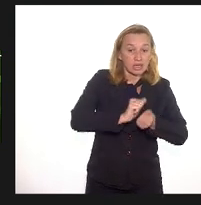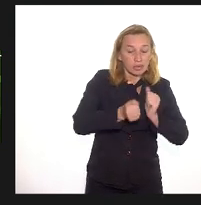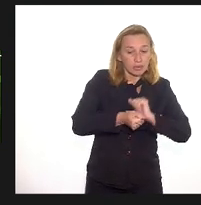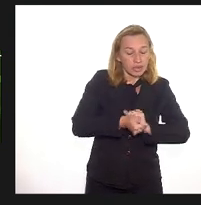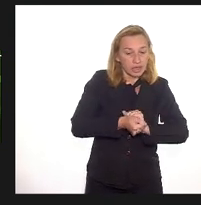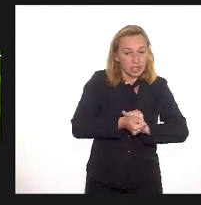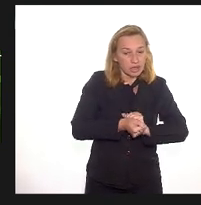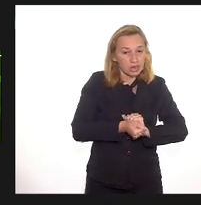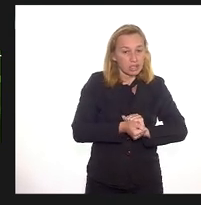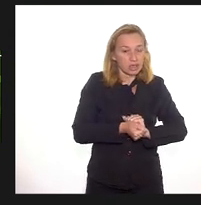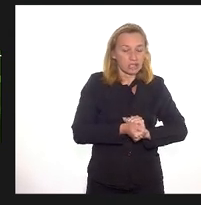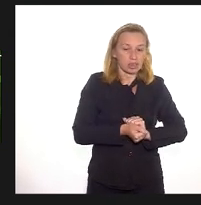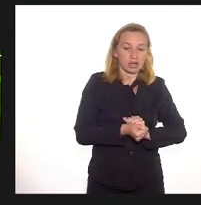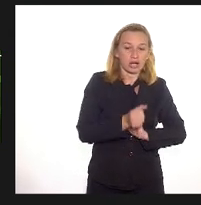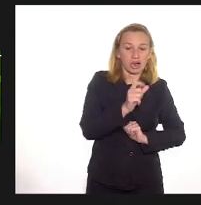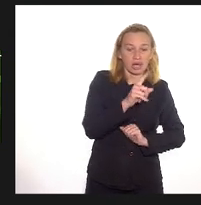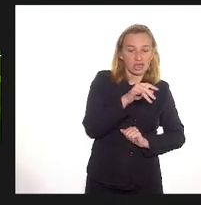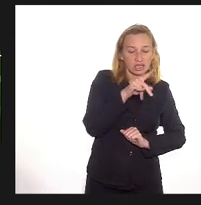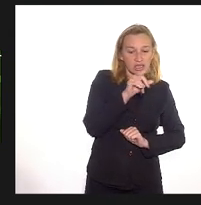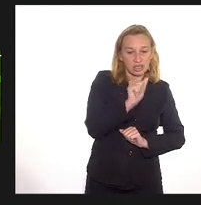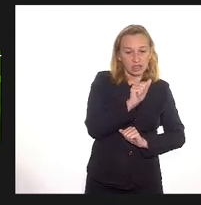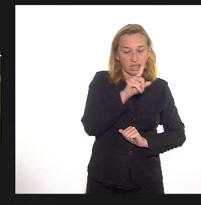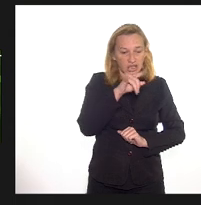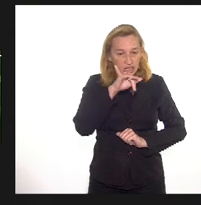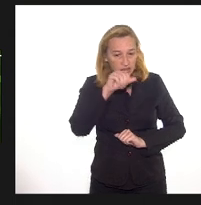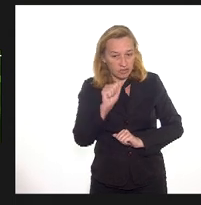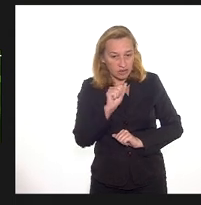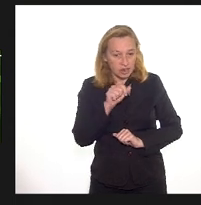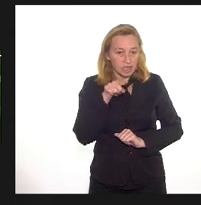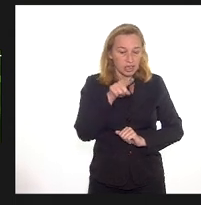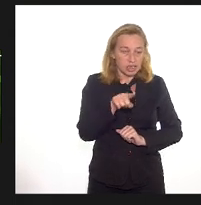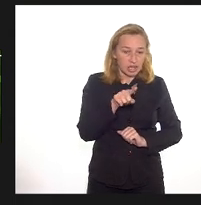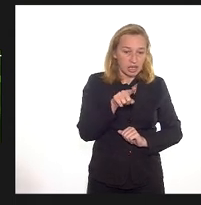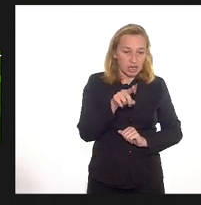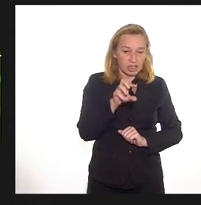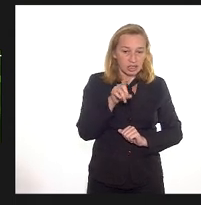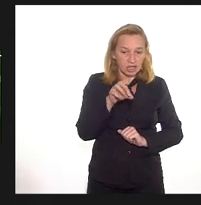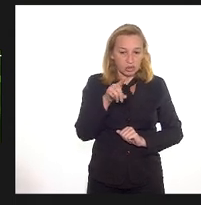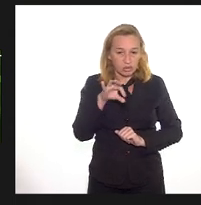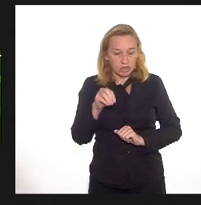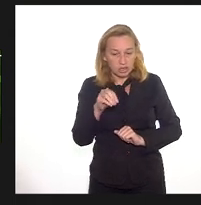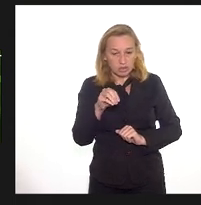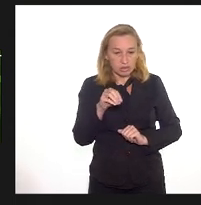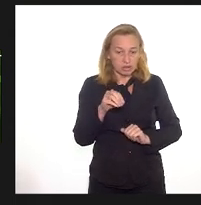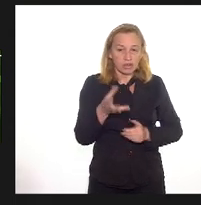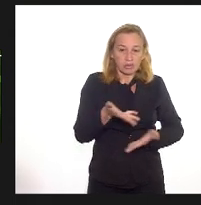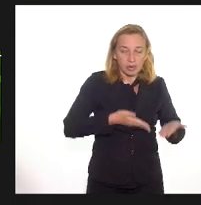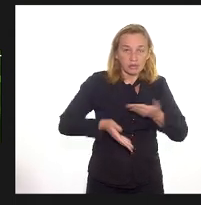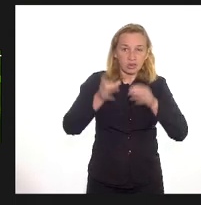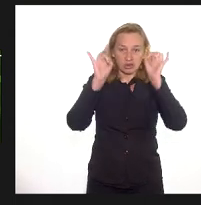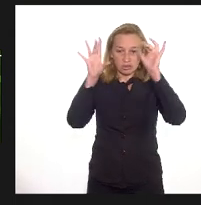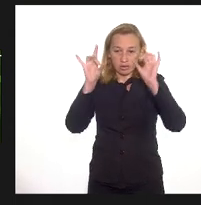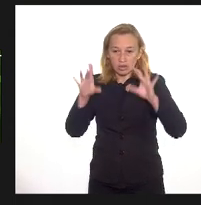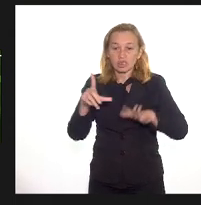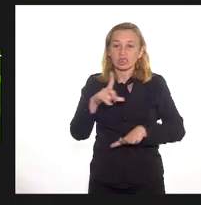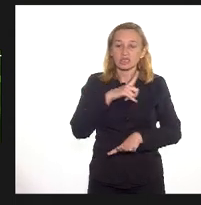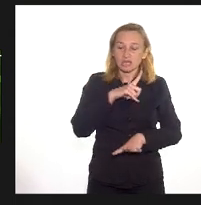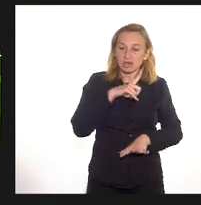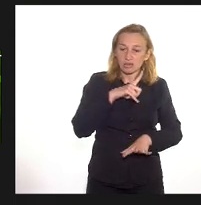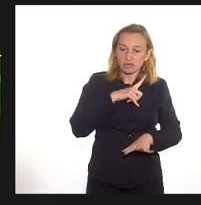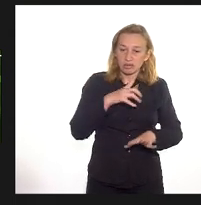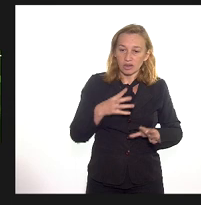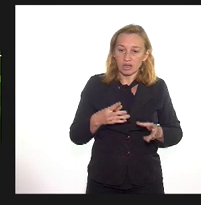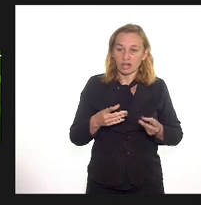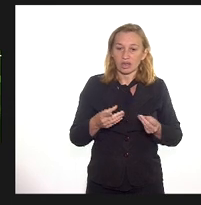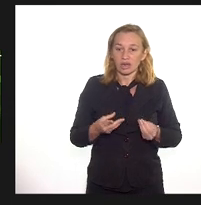ativo adquirido e ele é deduzido da participação especial tão logo e se houver depreciação